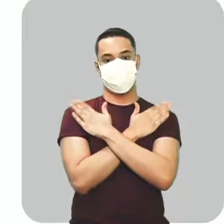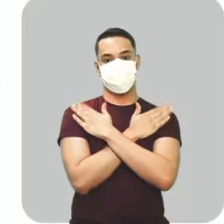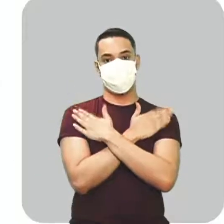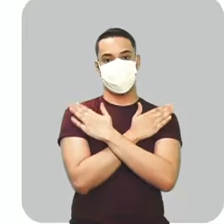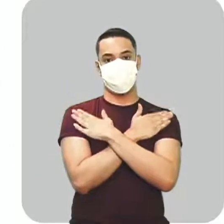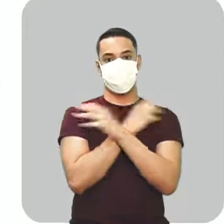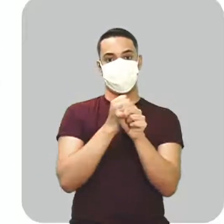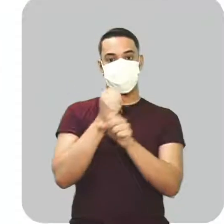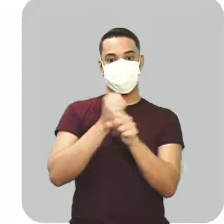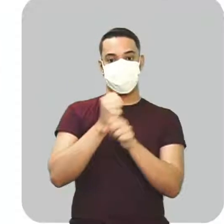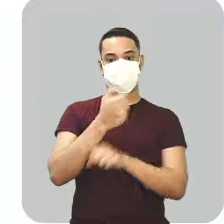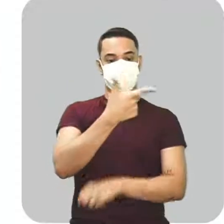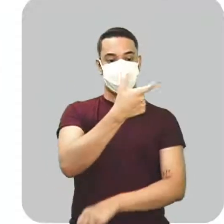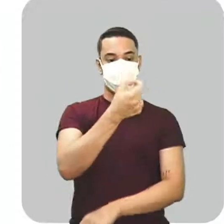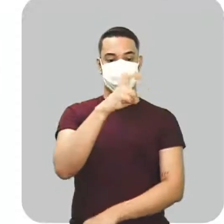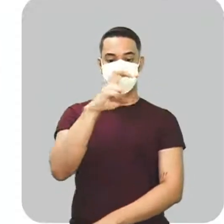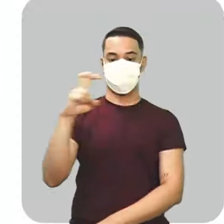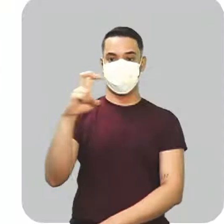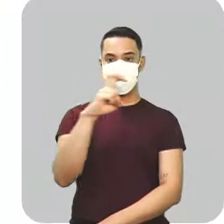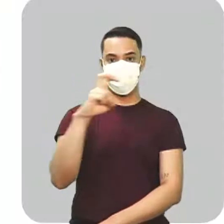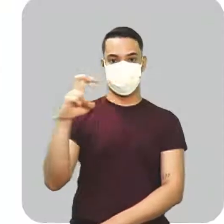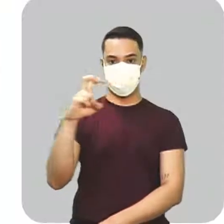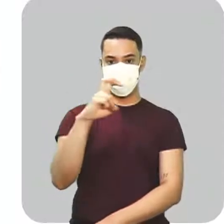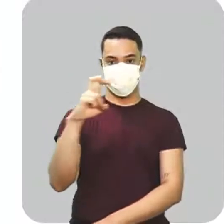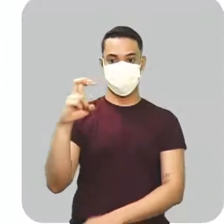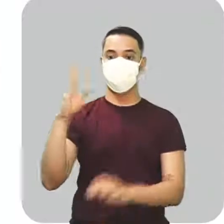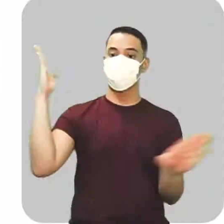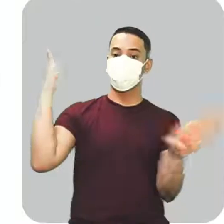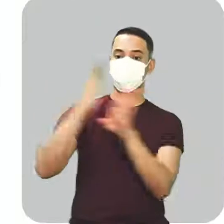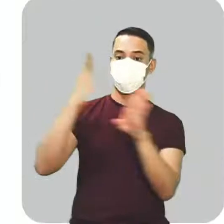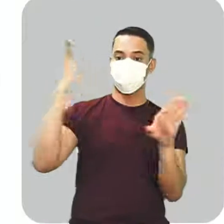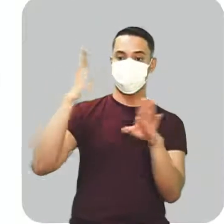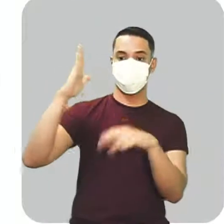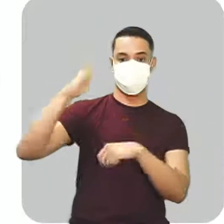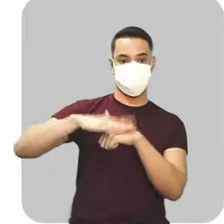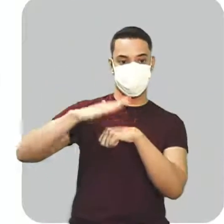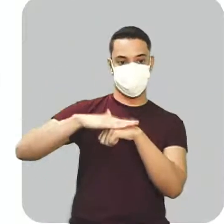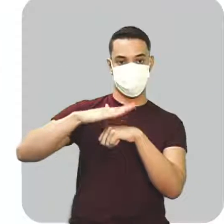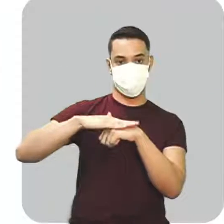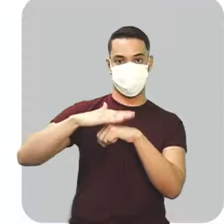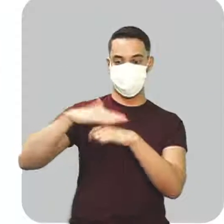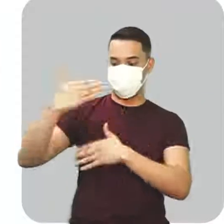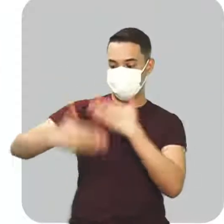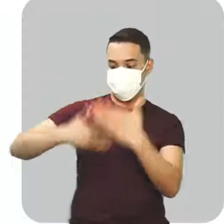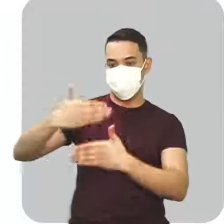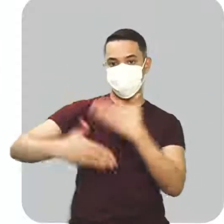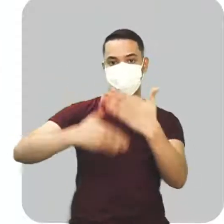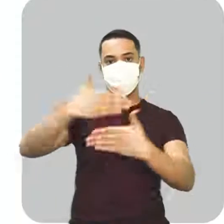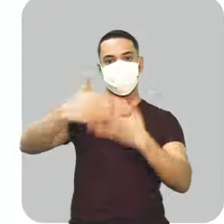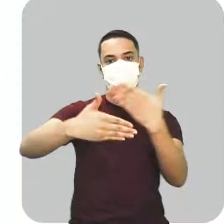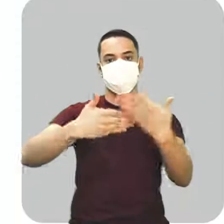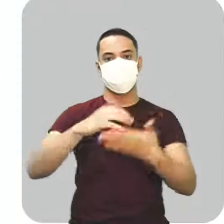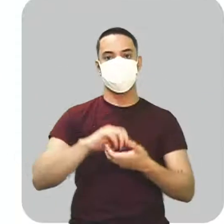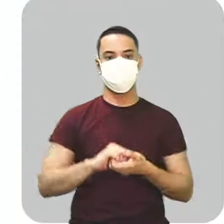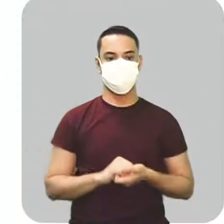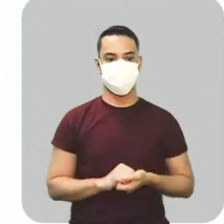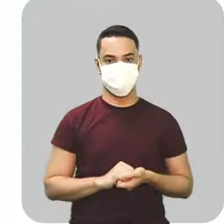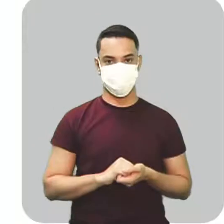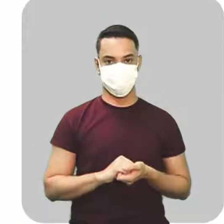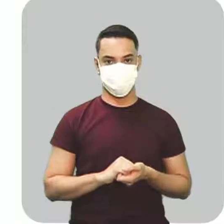em 2055, por causa da automatização dos